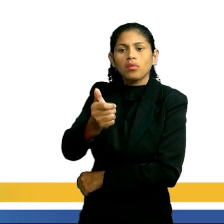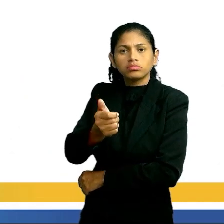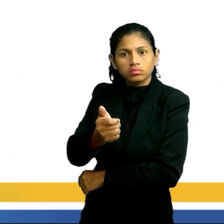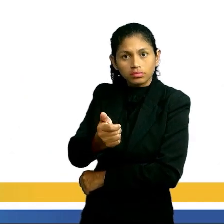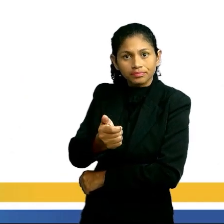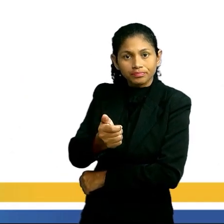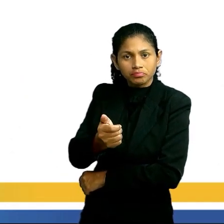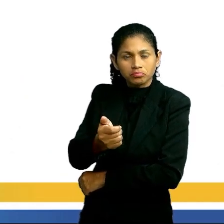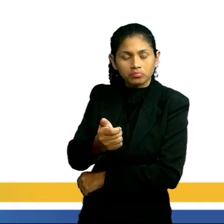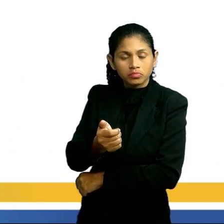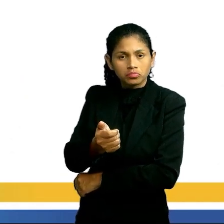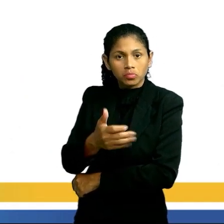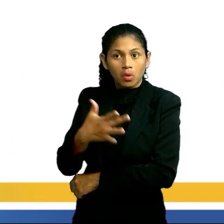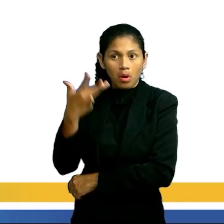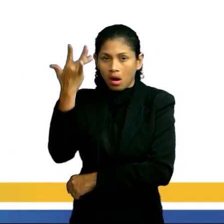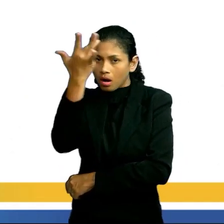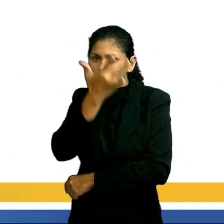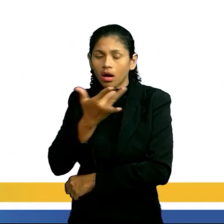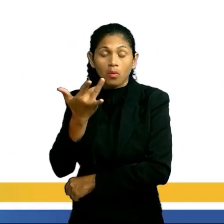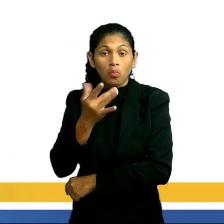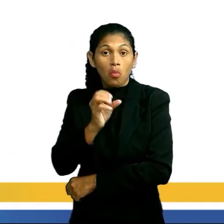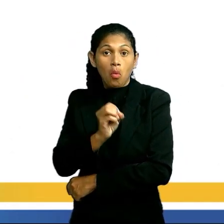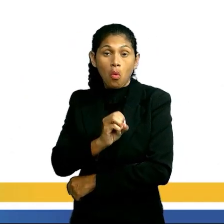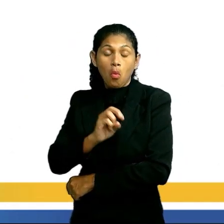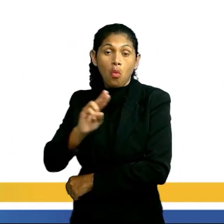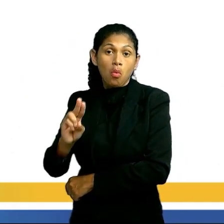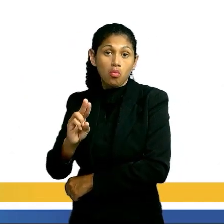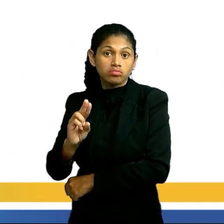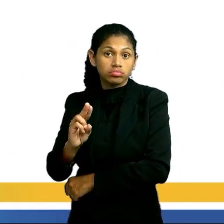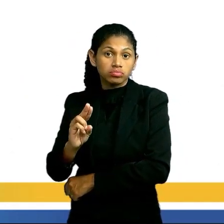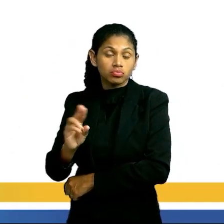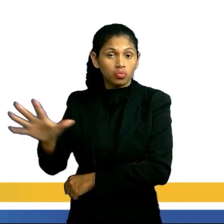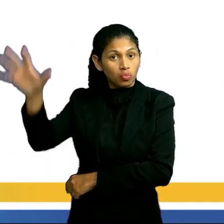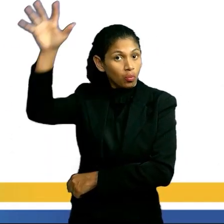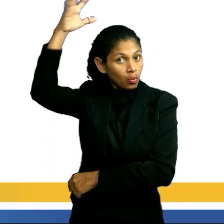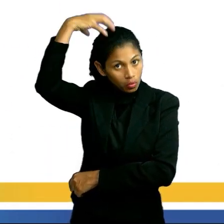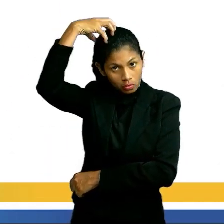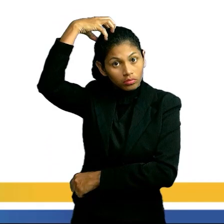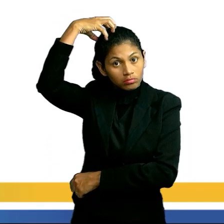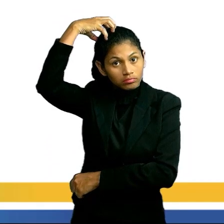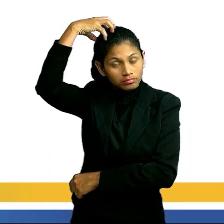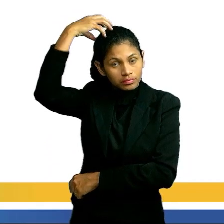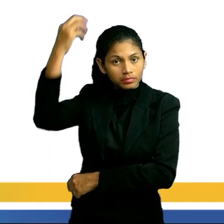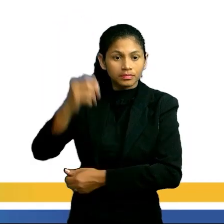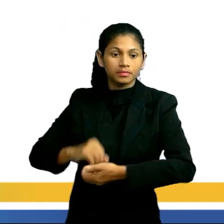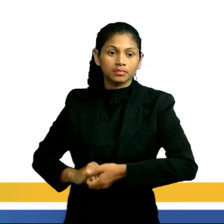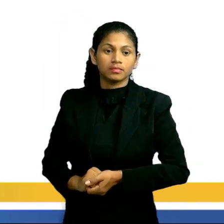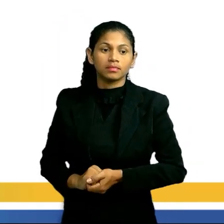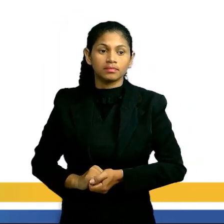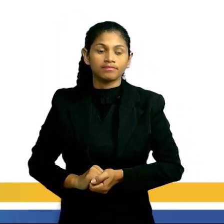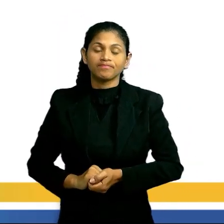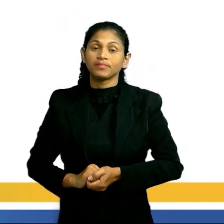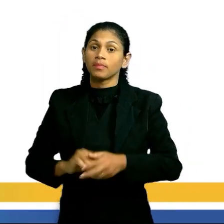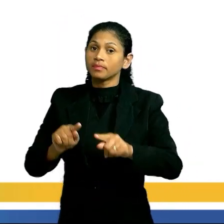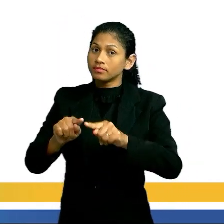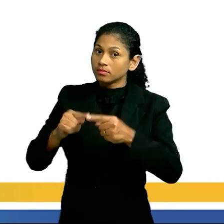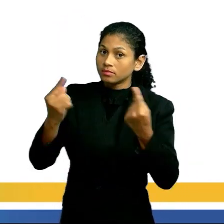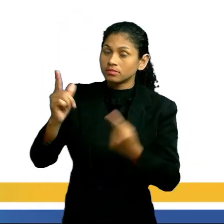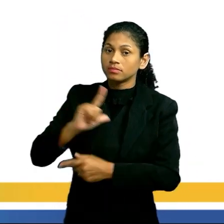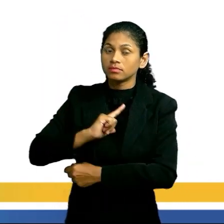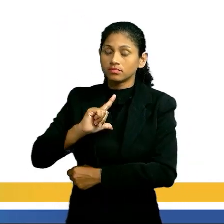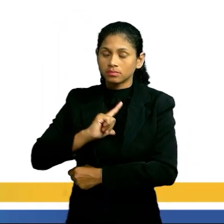e sai cara ou coroa. Ok? Então, regra do ou. Mas existem